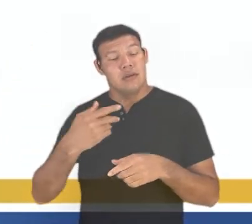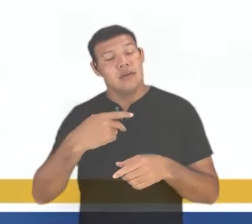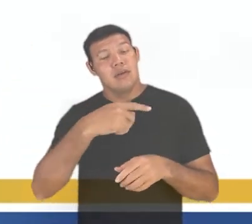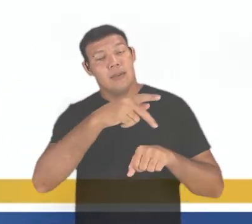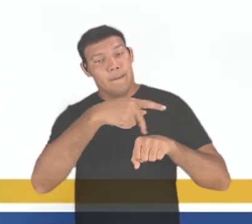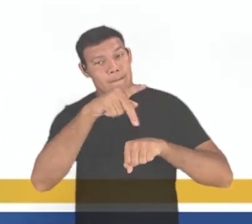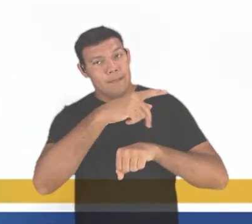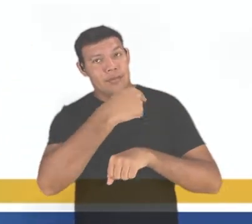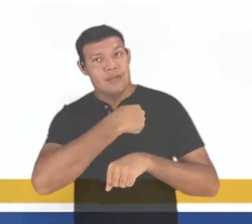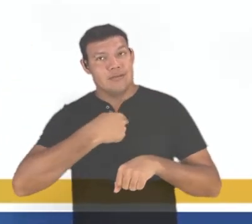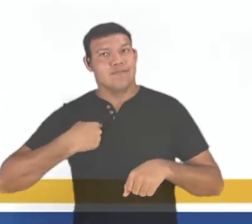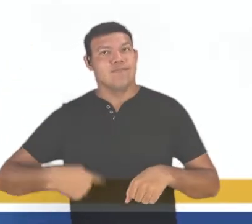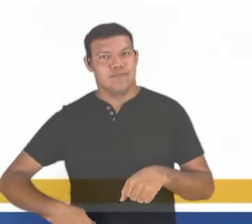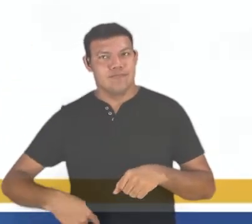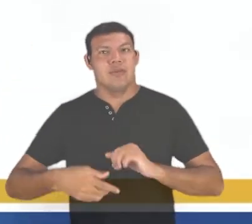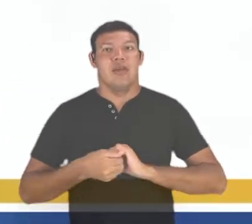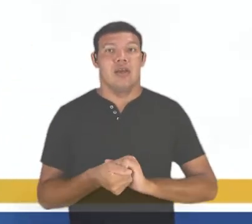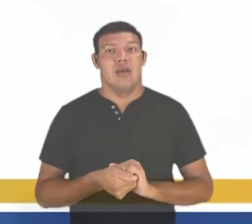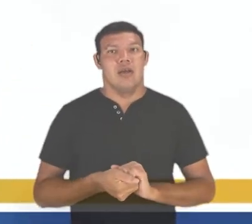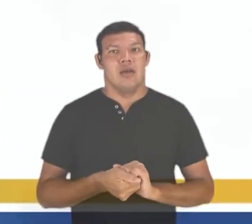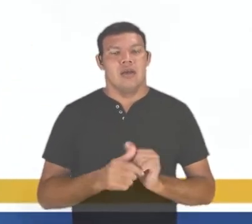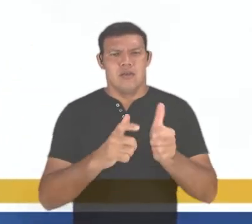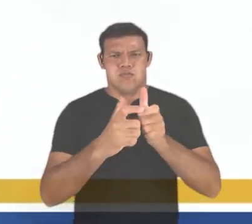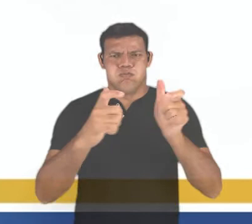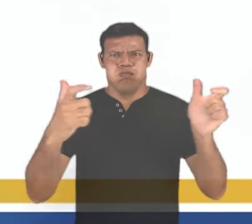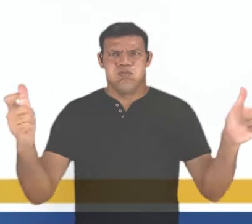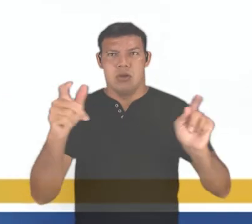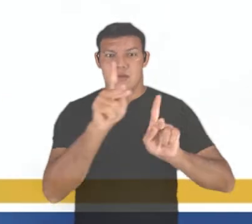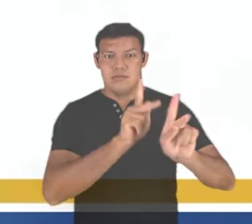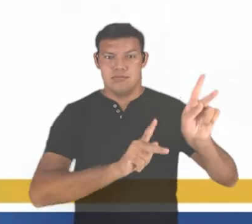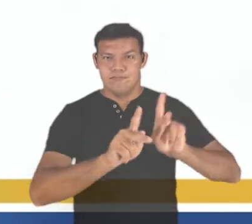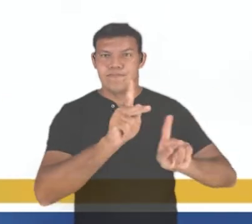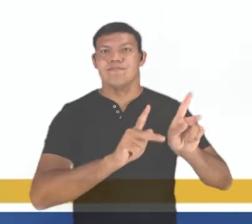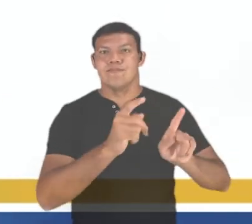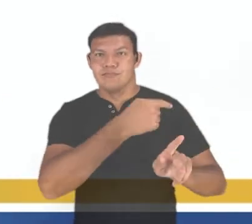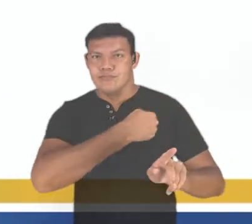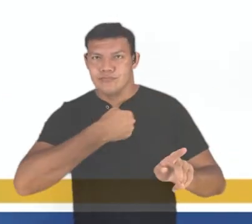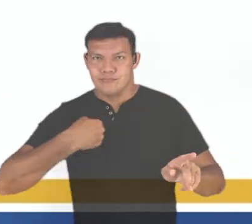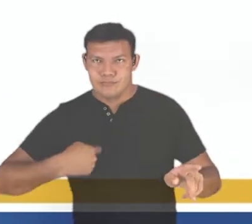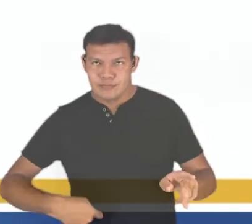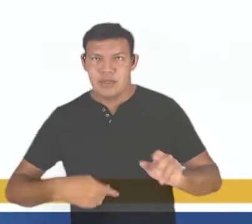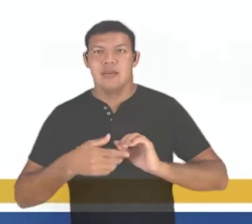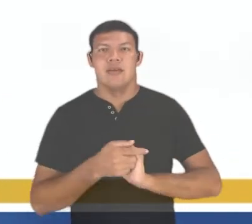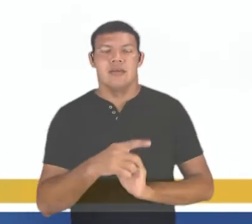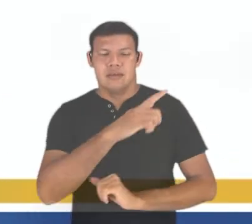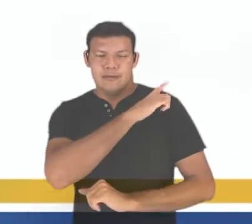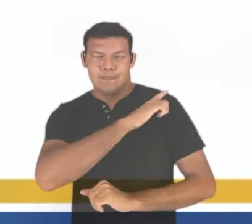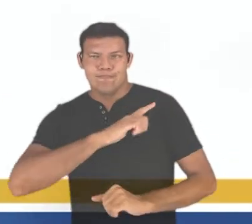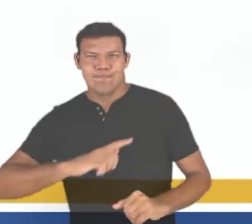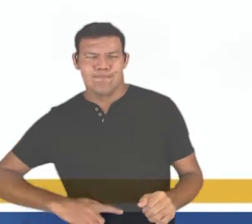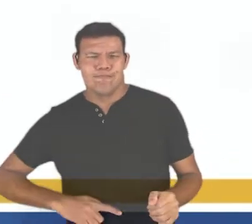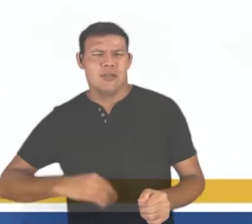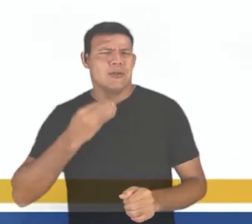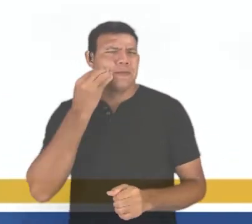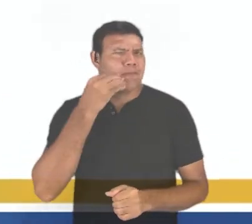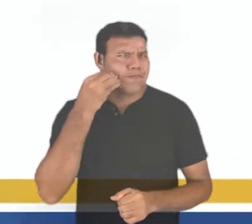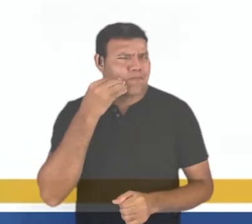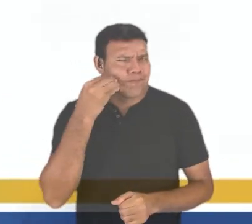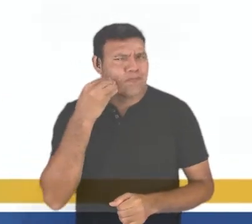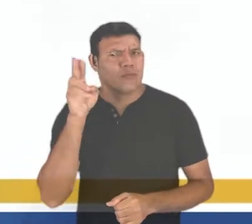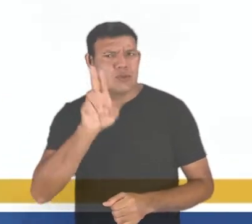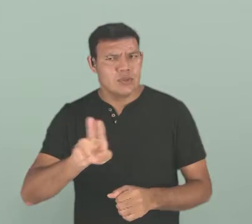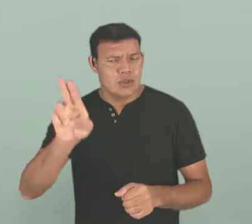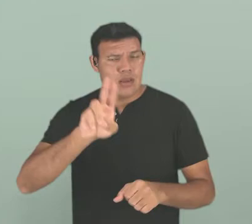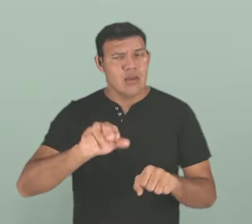maior população do mundo. Maior população mundial, a população chinesa. E o governo já tentou resolver esta situação, né,